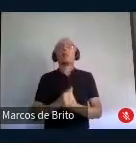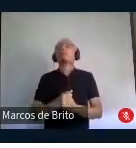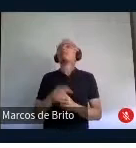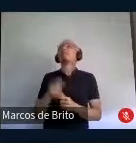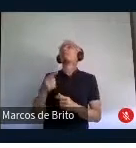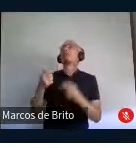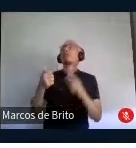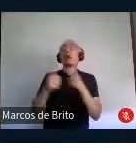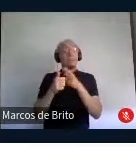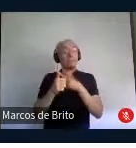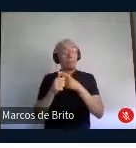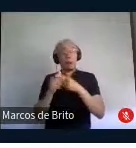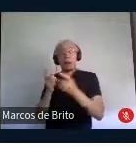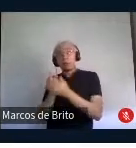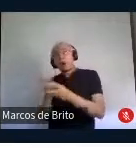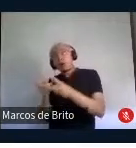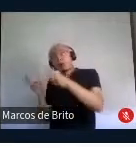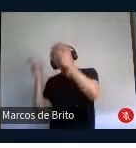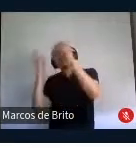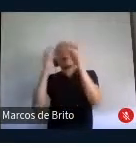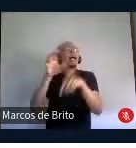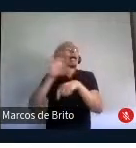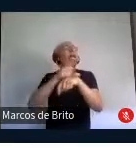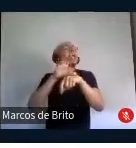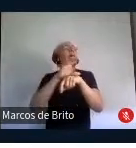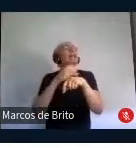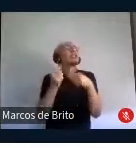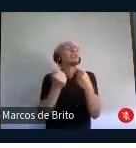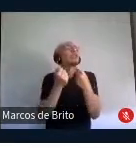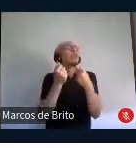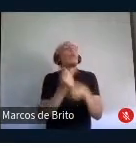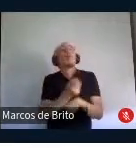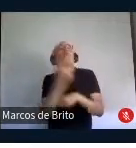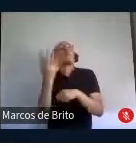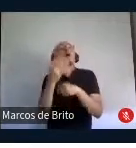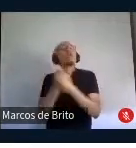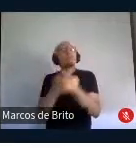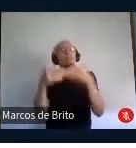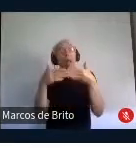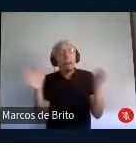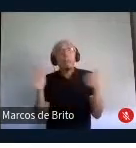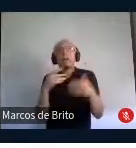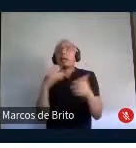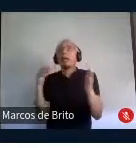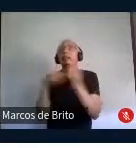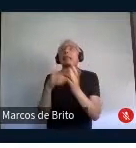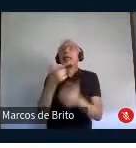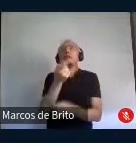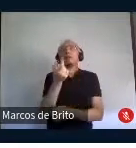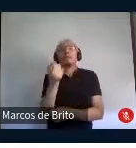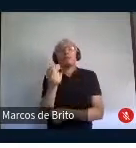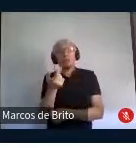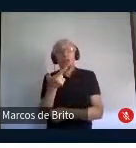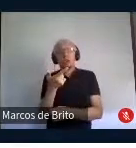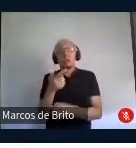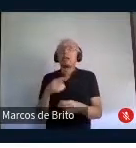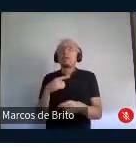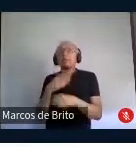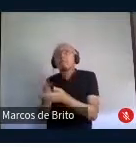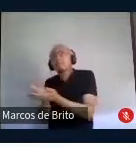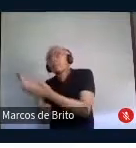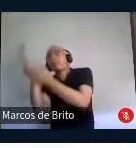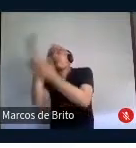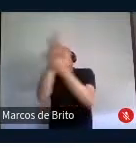esse levantamento de quantos CAIs estão em funcionamento no Brasil até o ano de 2020, e a gente encontrou 38